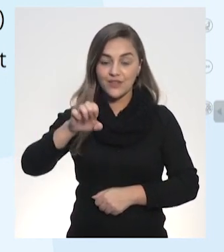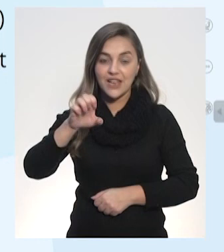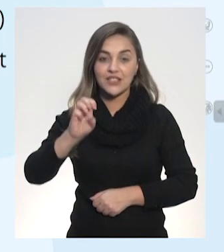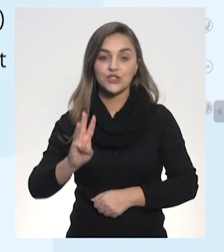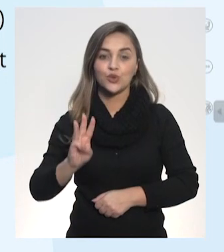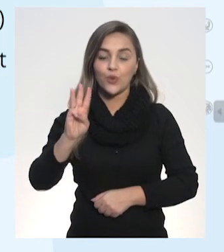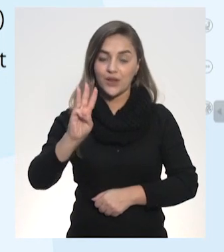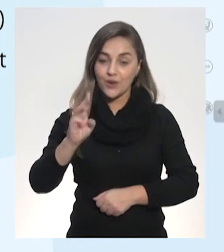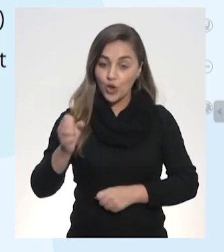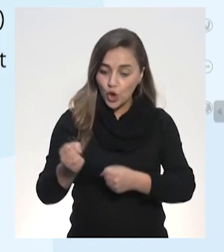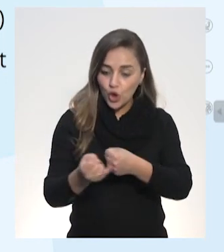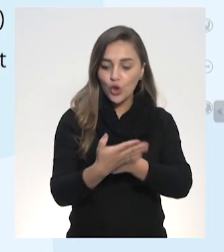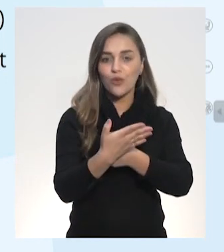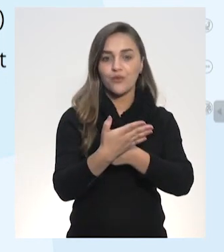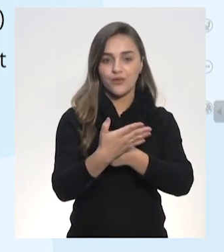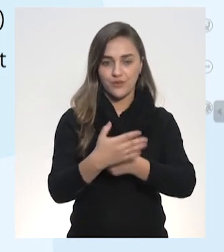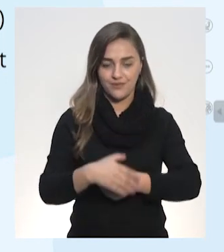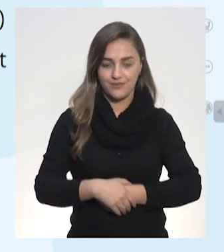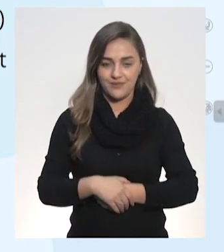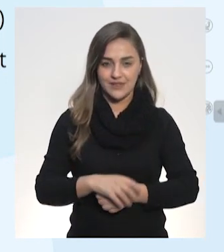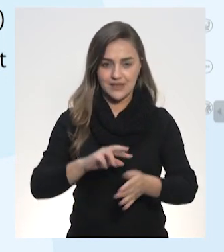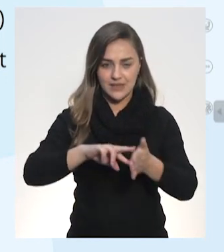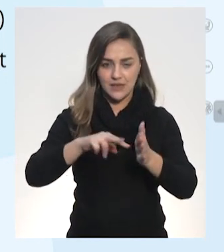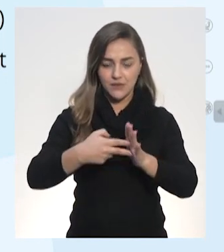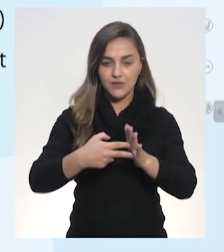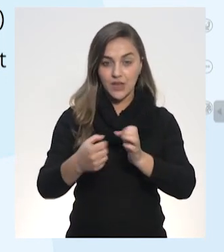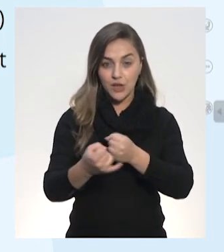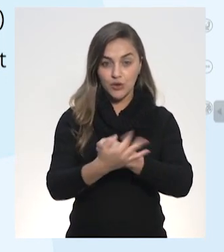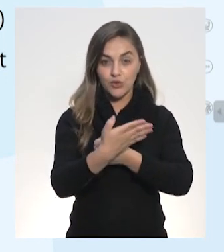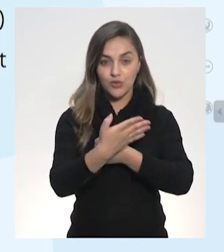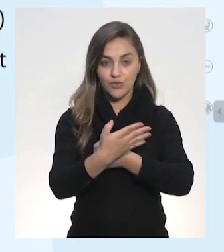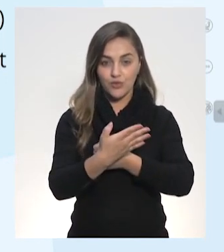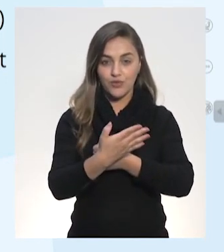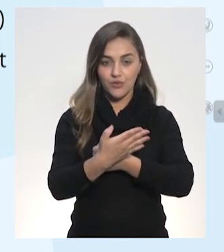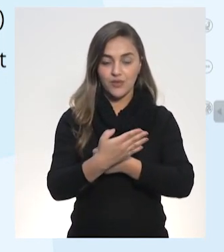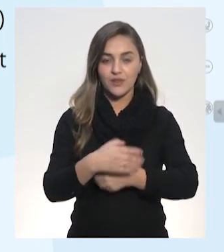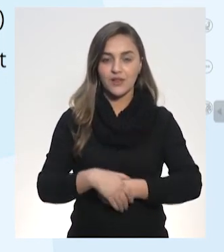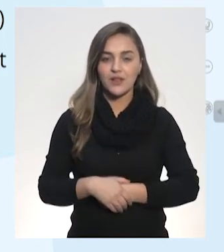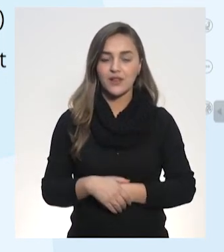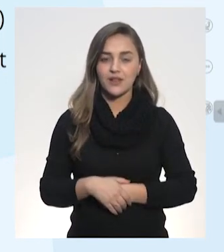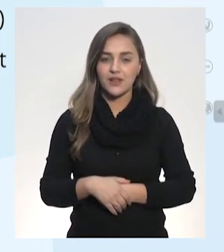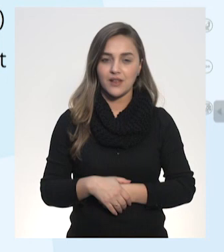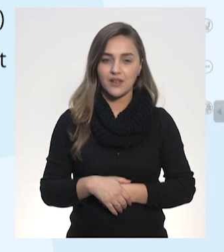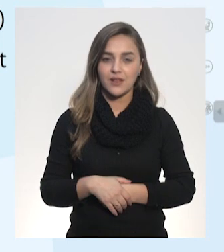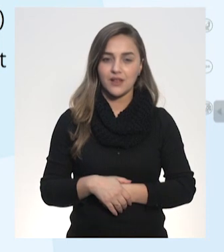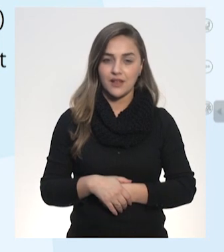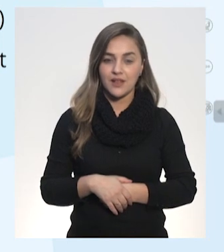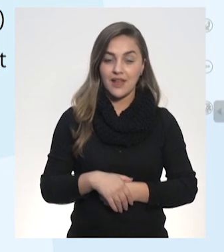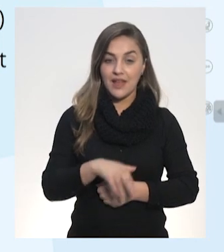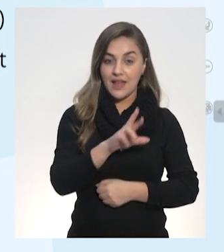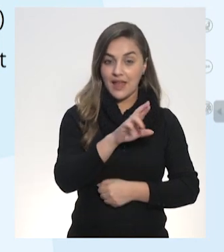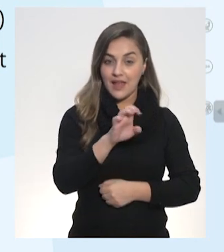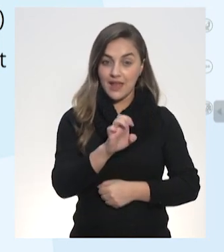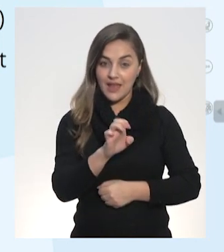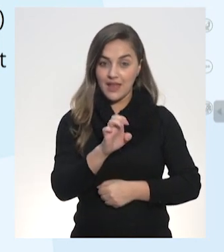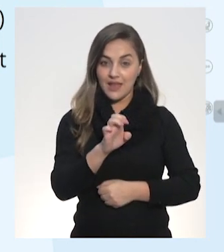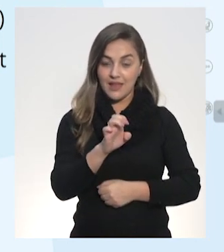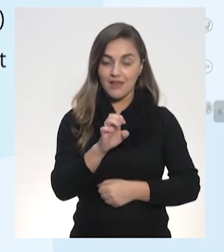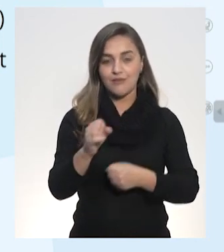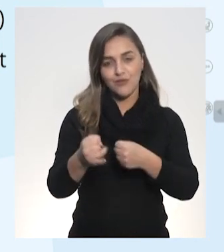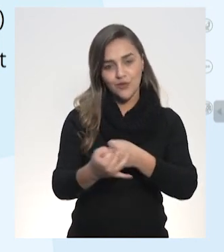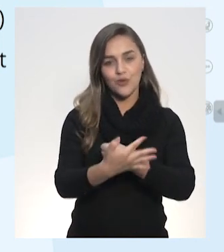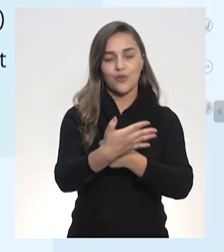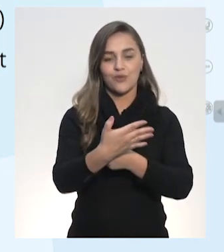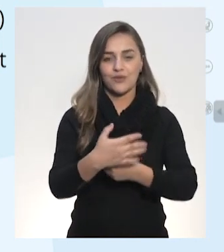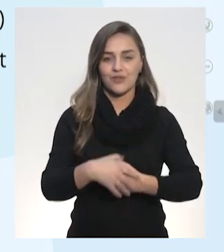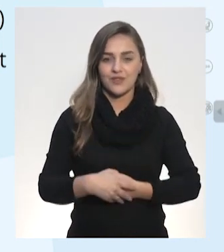colocar new aqui. New é novo. Renewable, renovável. Renewable, renovável. Non-renewable, renovável.